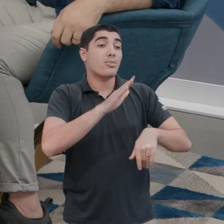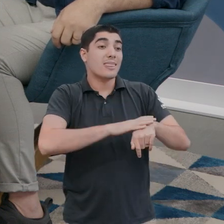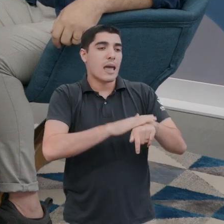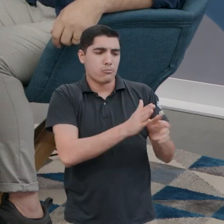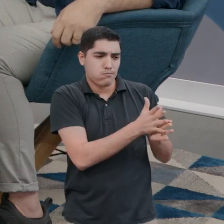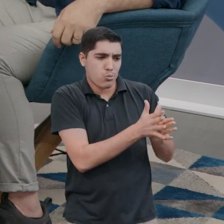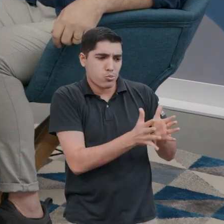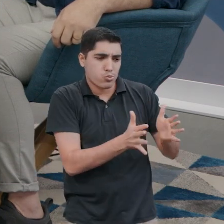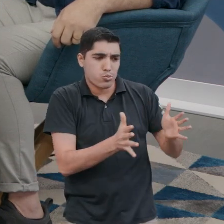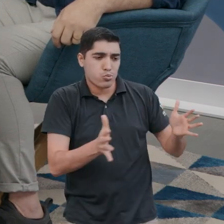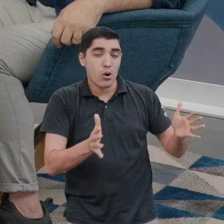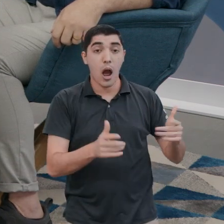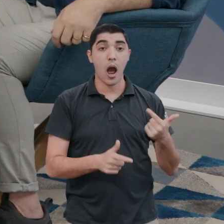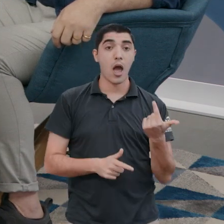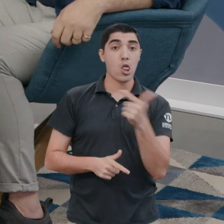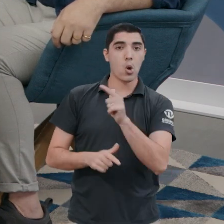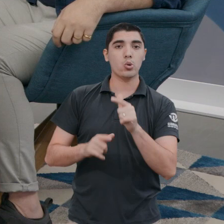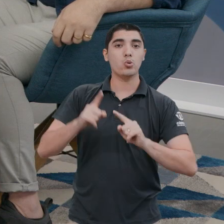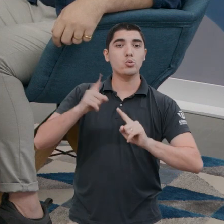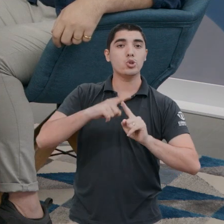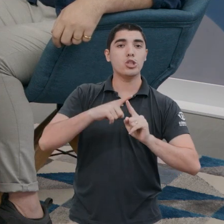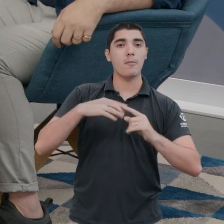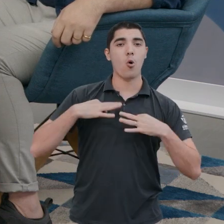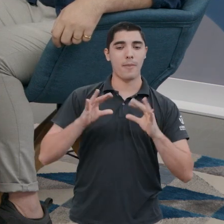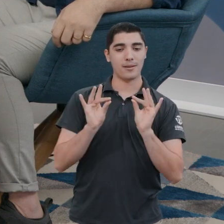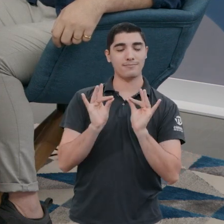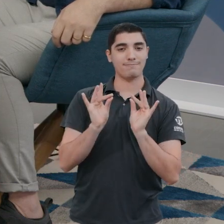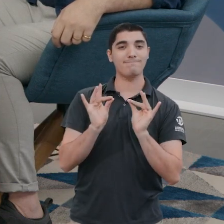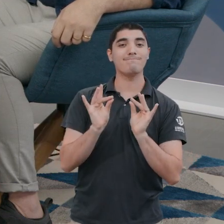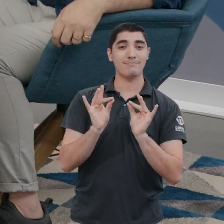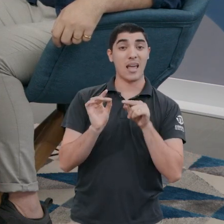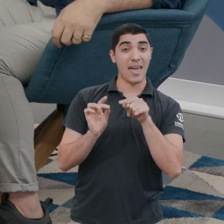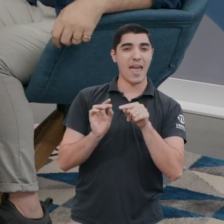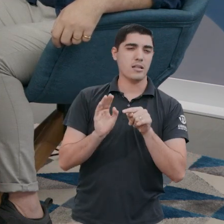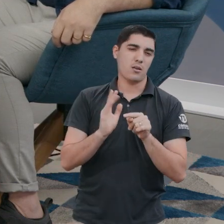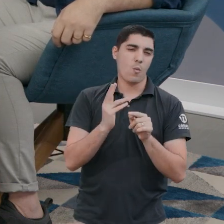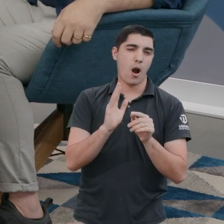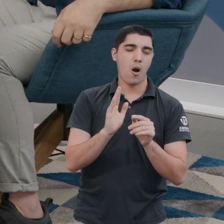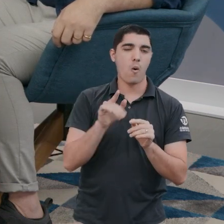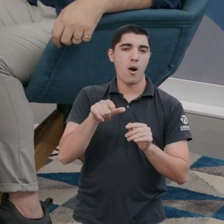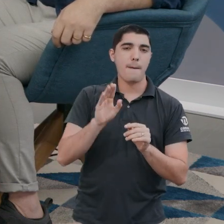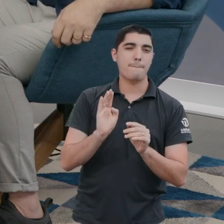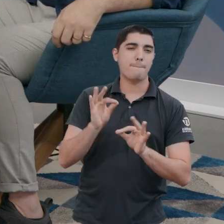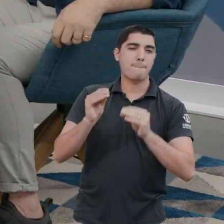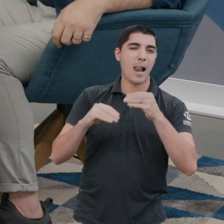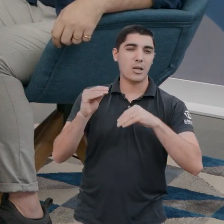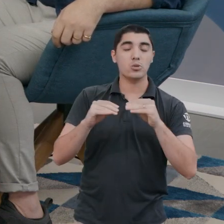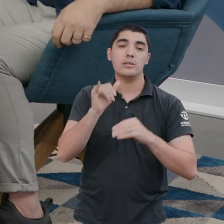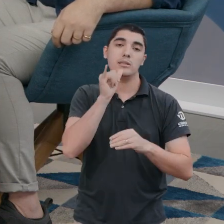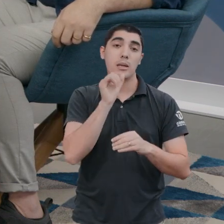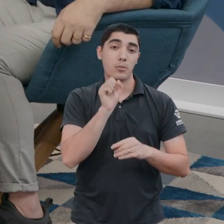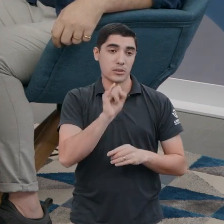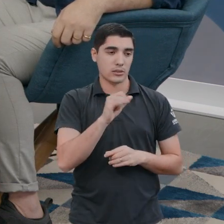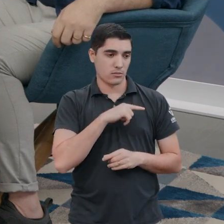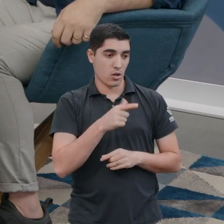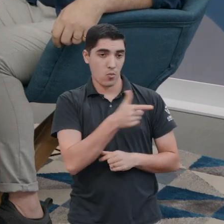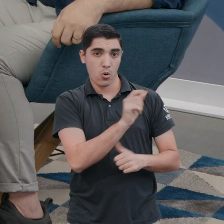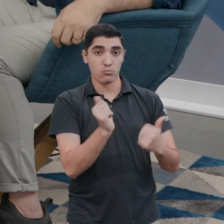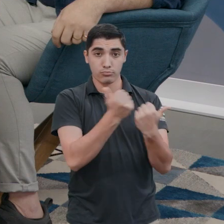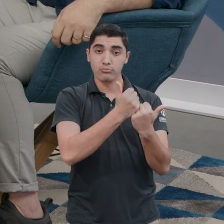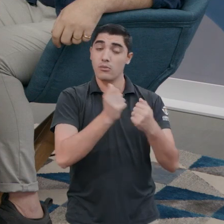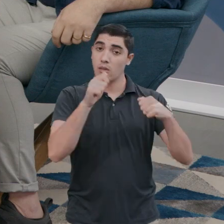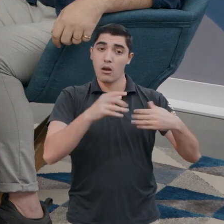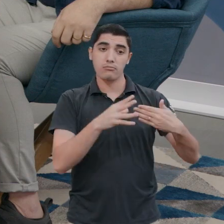muito maior se comparado aos tecidos sintéticos ou aos tecidos artificiais. Uma substituição, por exemplo, é o